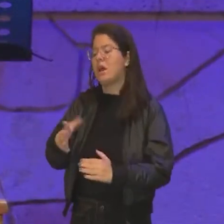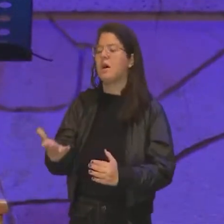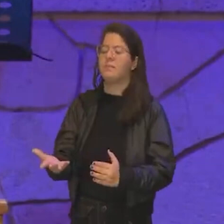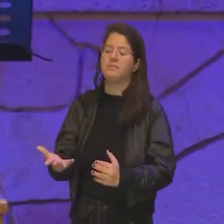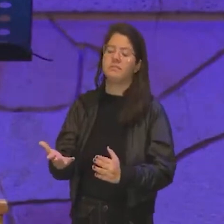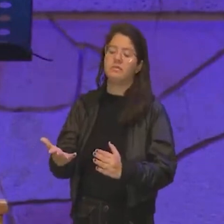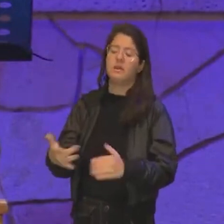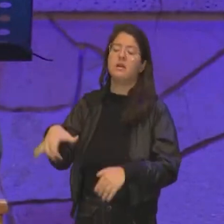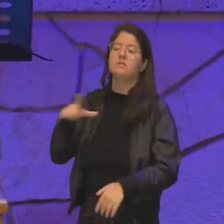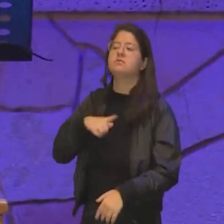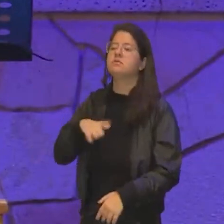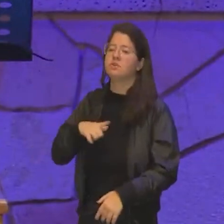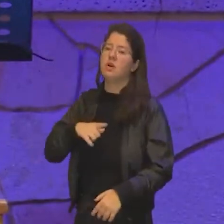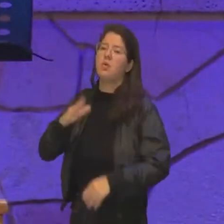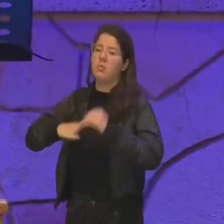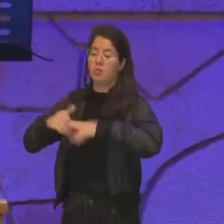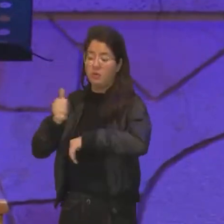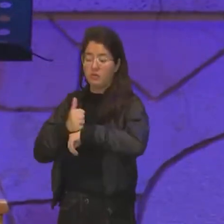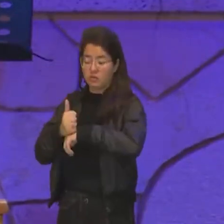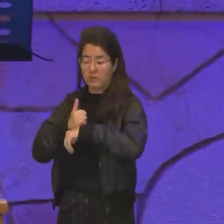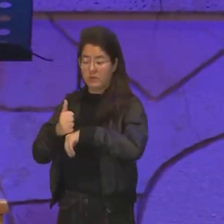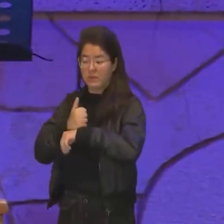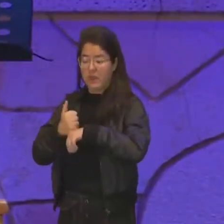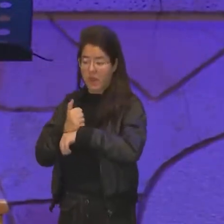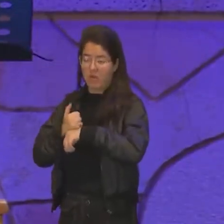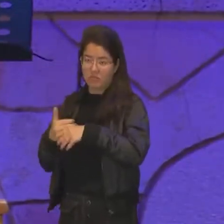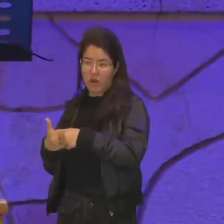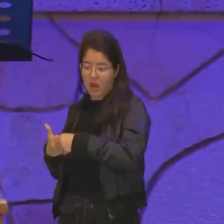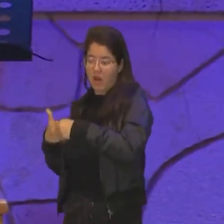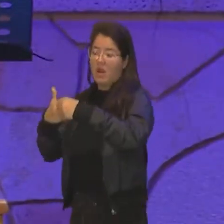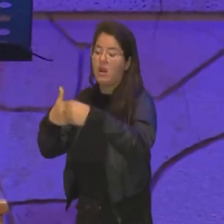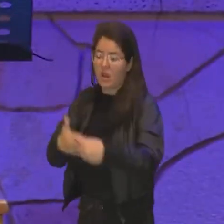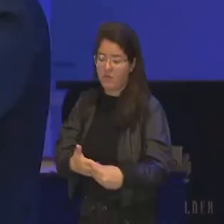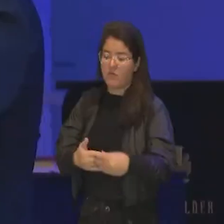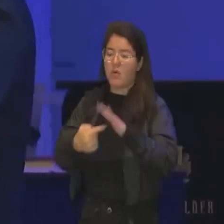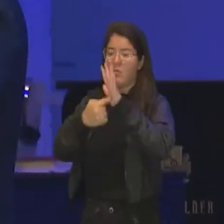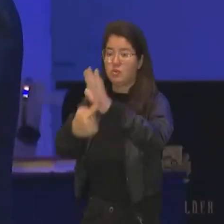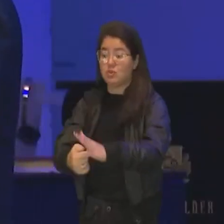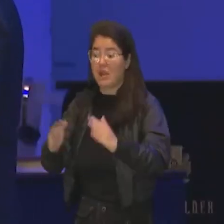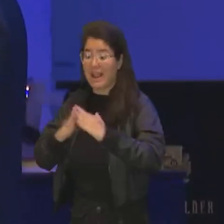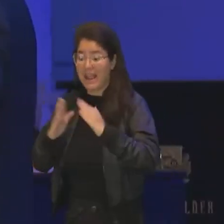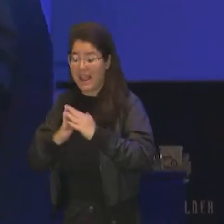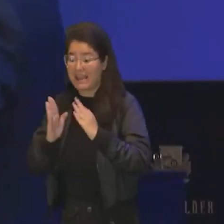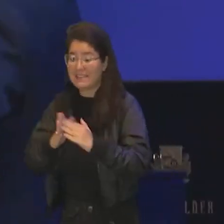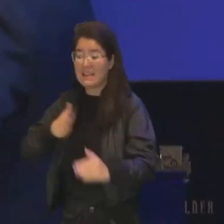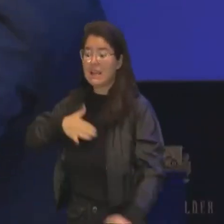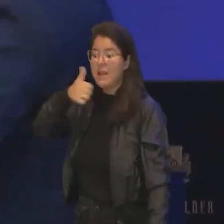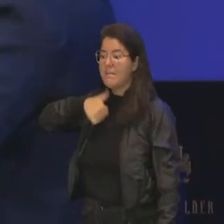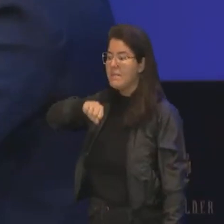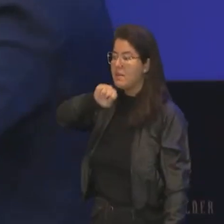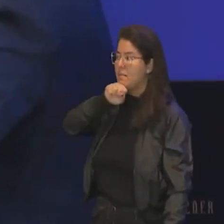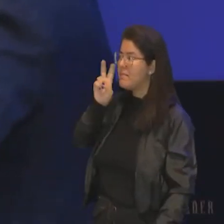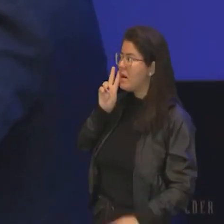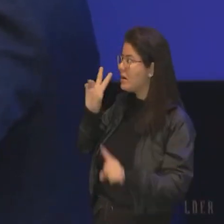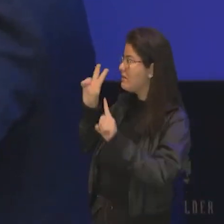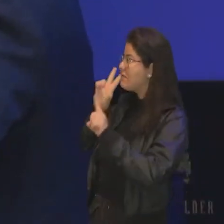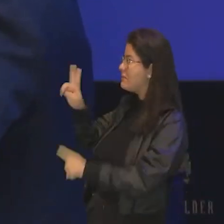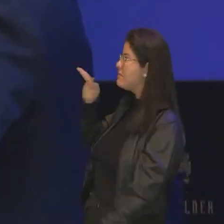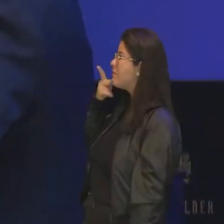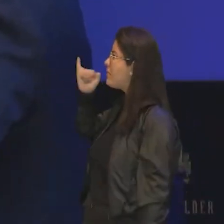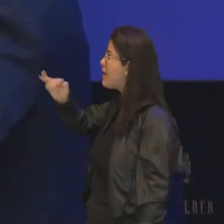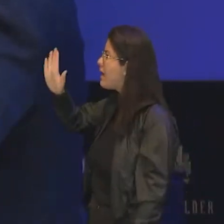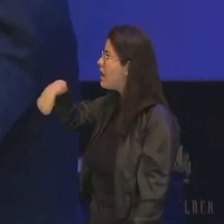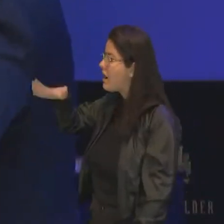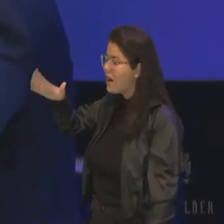corretor levou o meu pai e a minha mãe para conhecer a casa que eles iam comprar, a minha mãe olhou para o meu pai e disse assim: